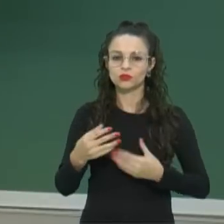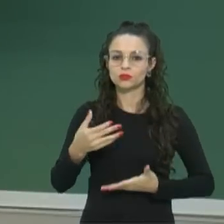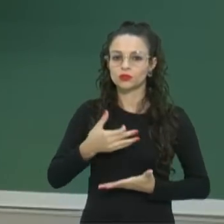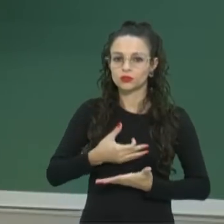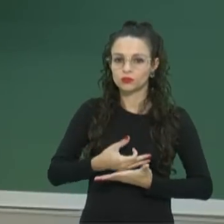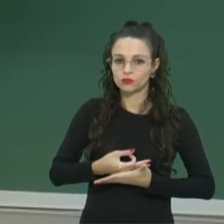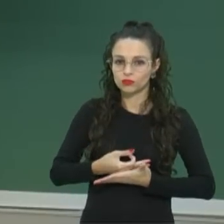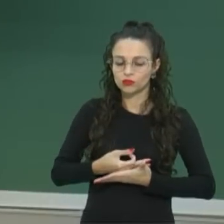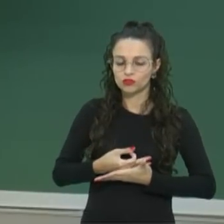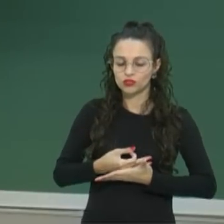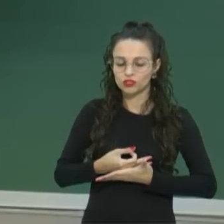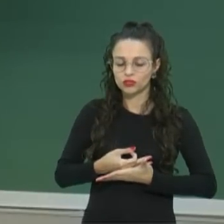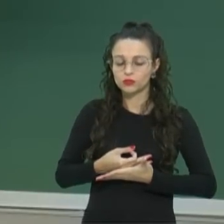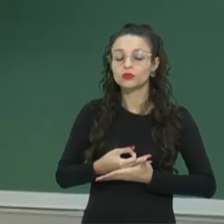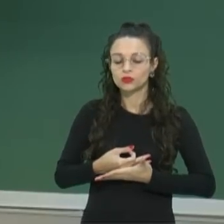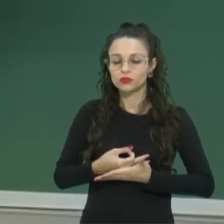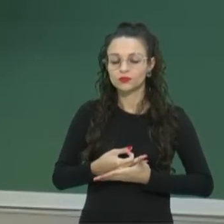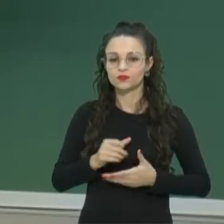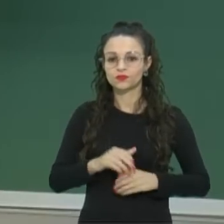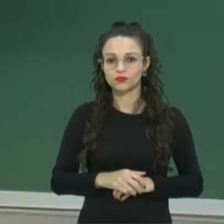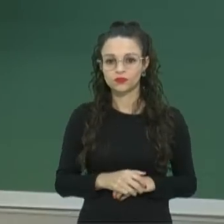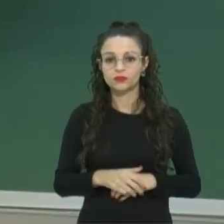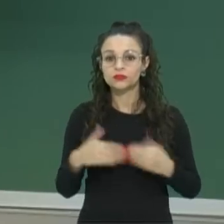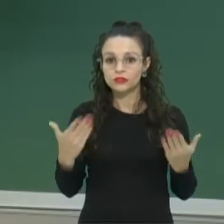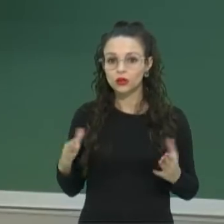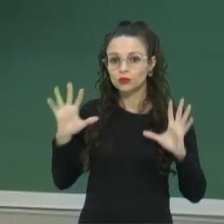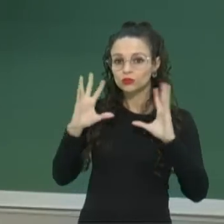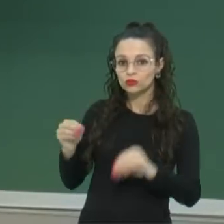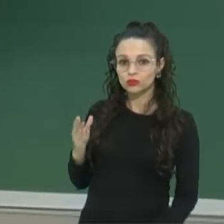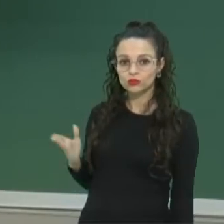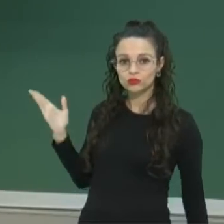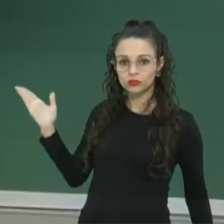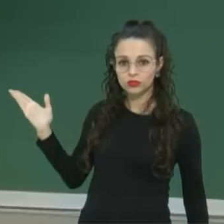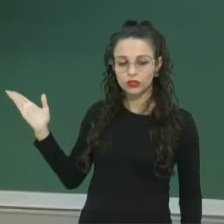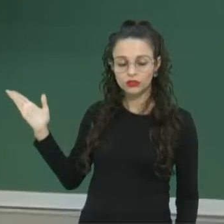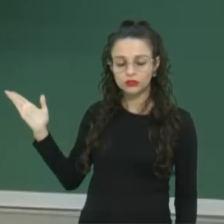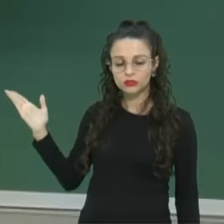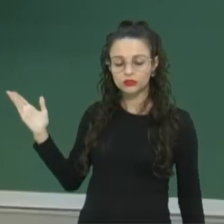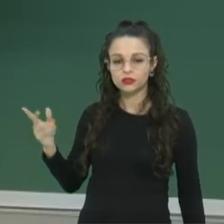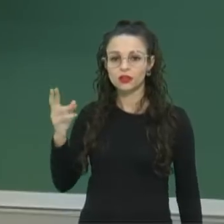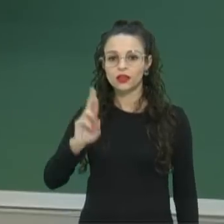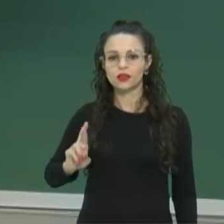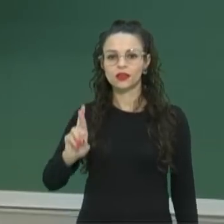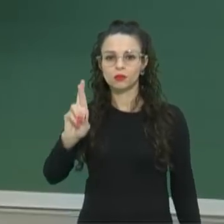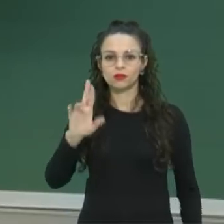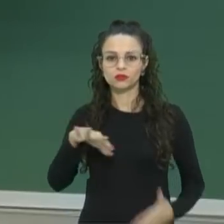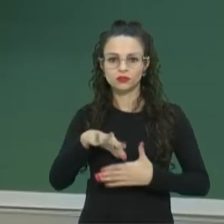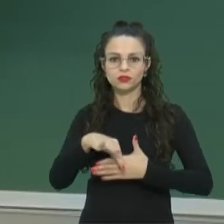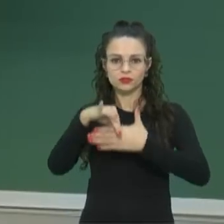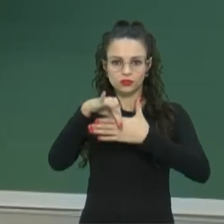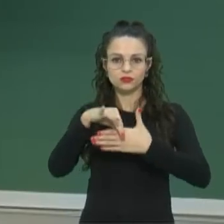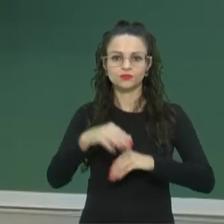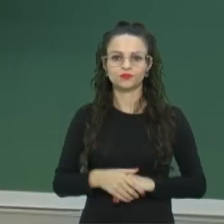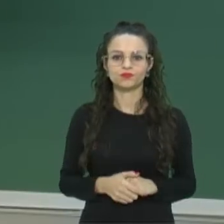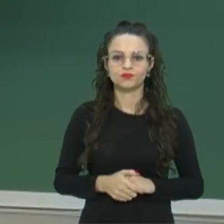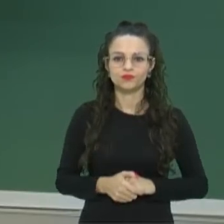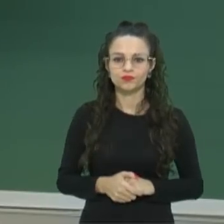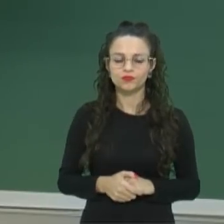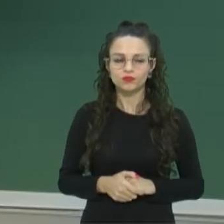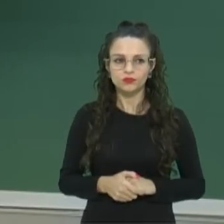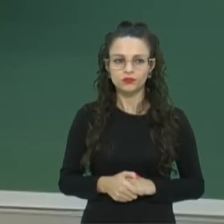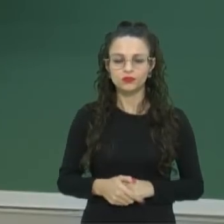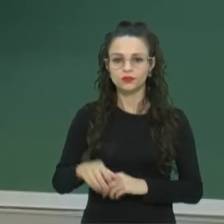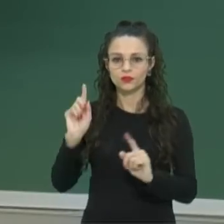o islamismo, o hinduísmo. Então todos eles como são os representantes aí destas lideranças.